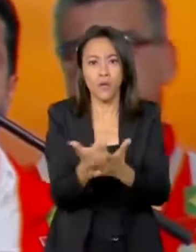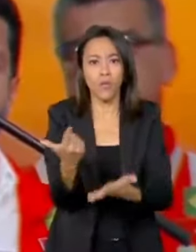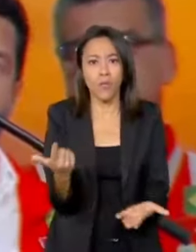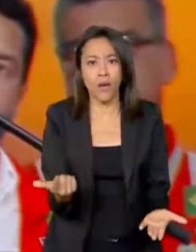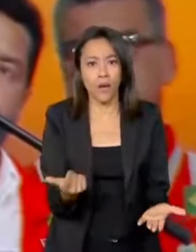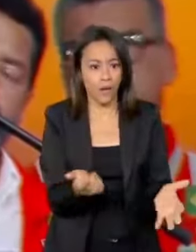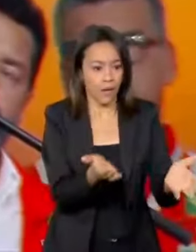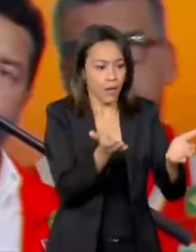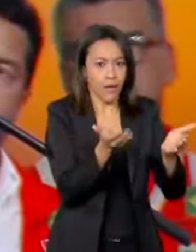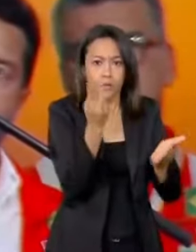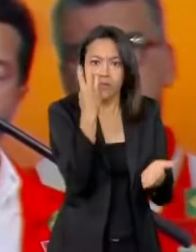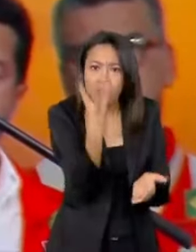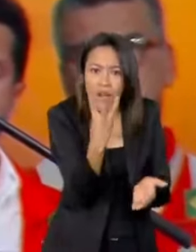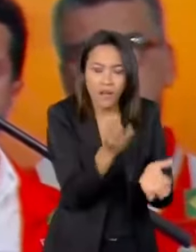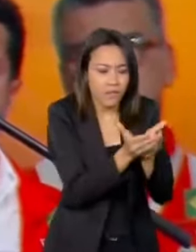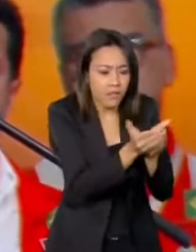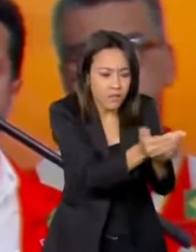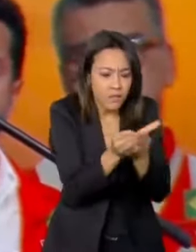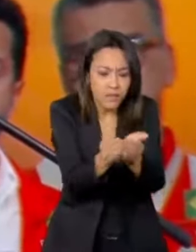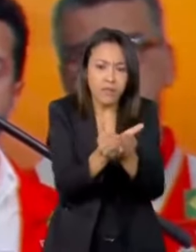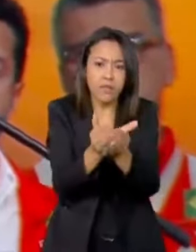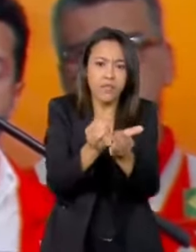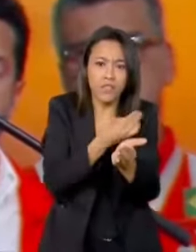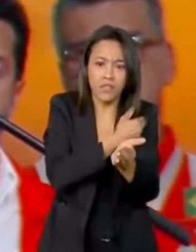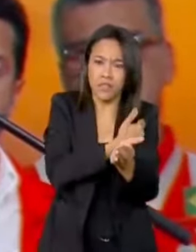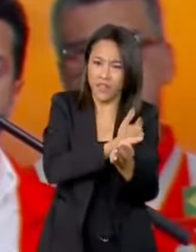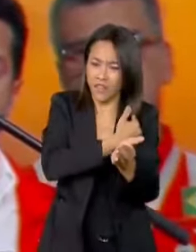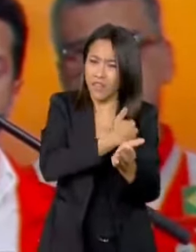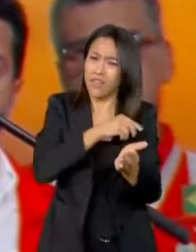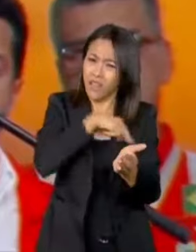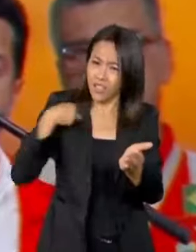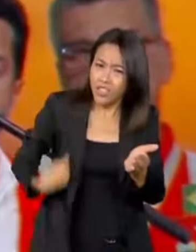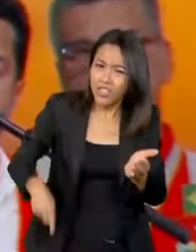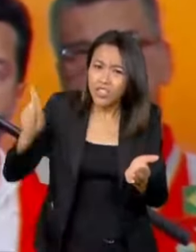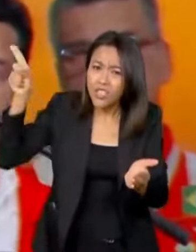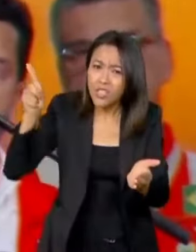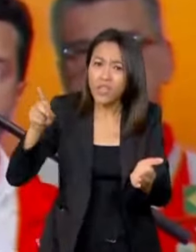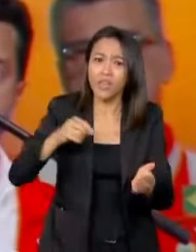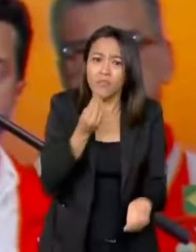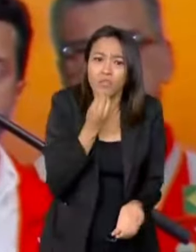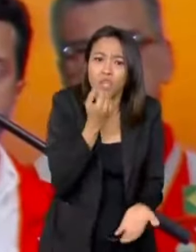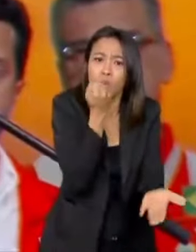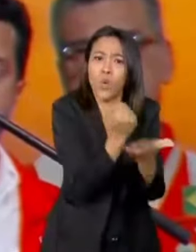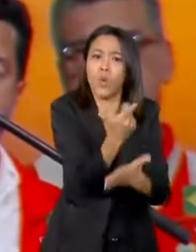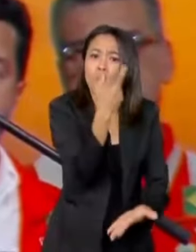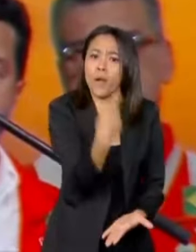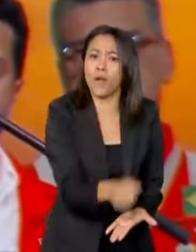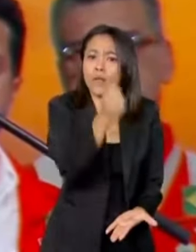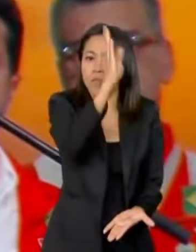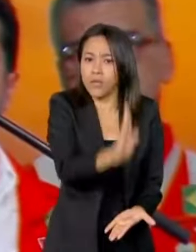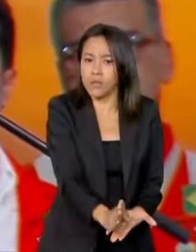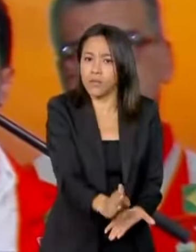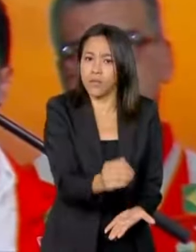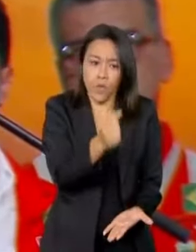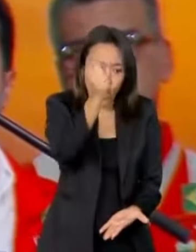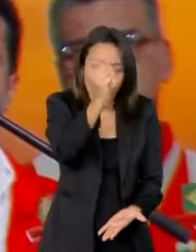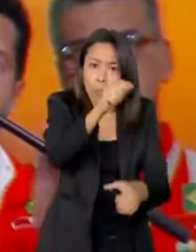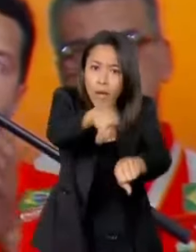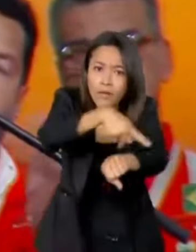essas pessoas não tenham nenhuma noção da importância desse país ser dono do seu nariz. Nós somos um país